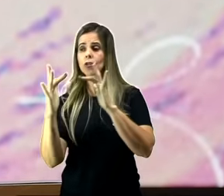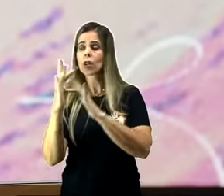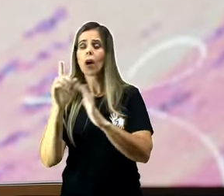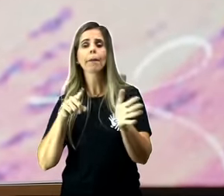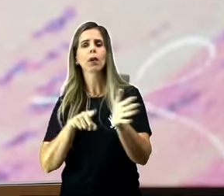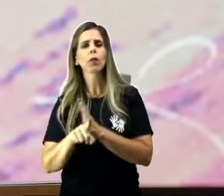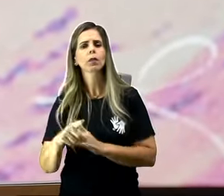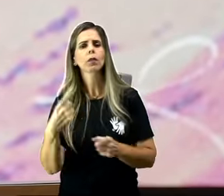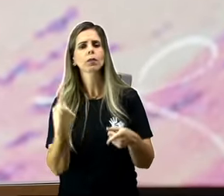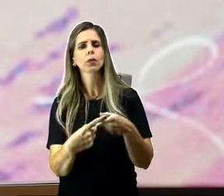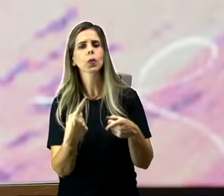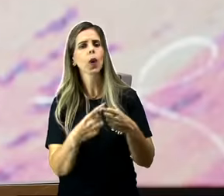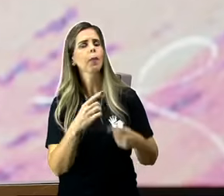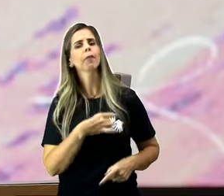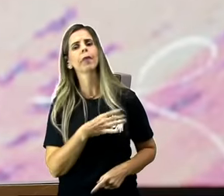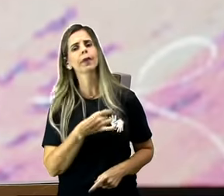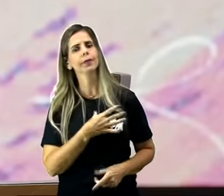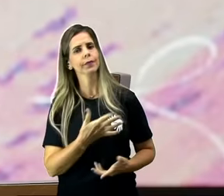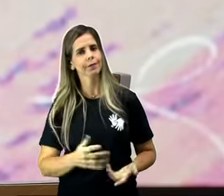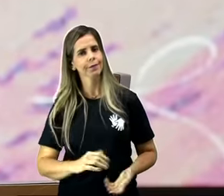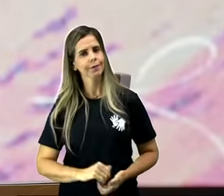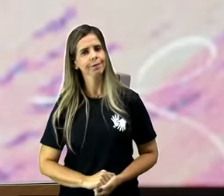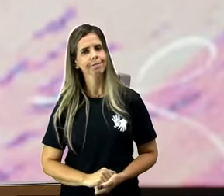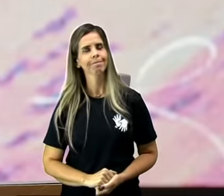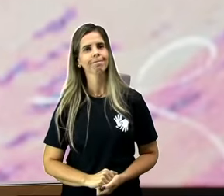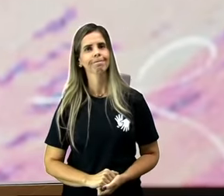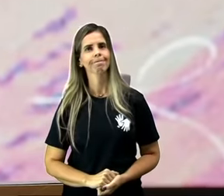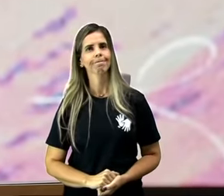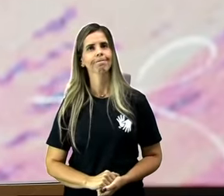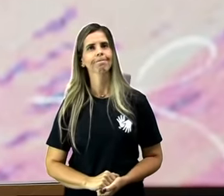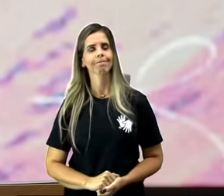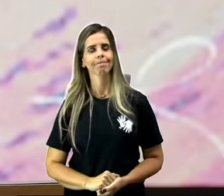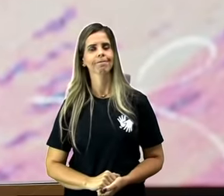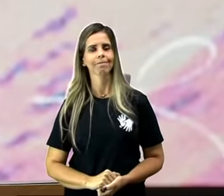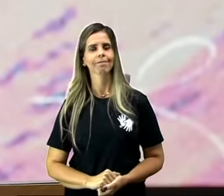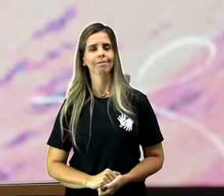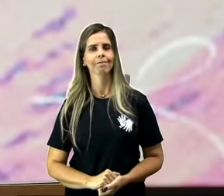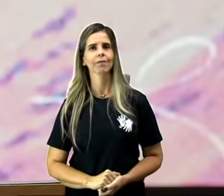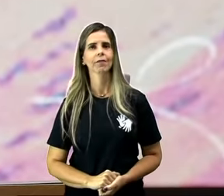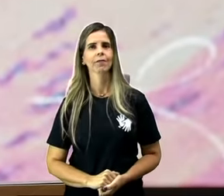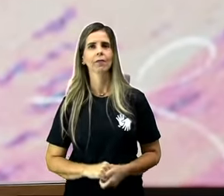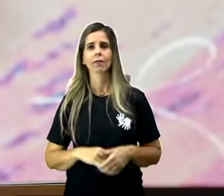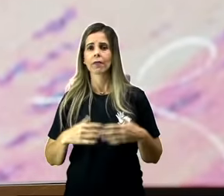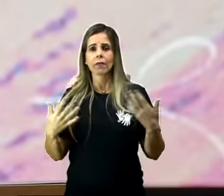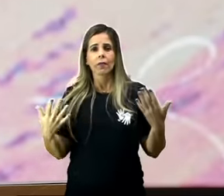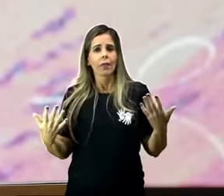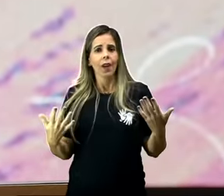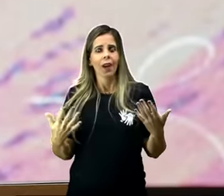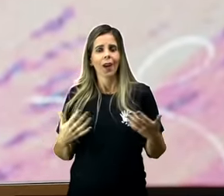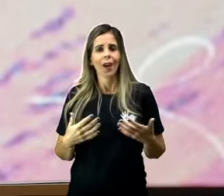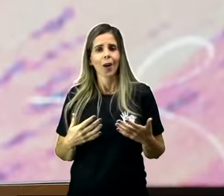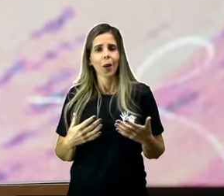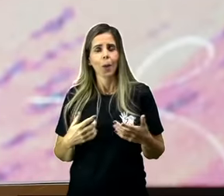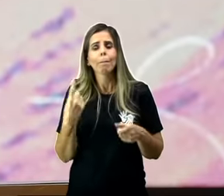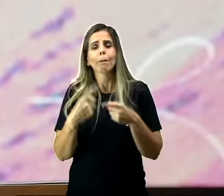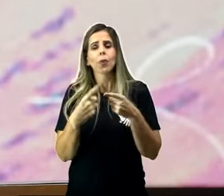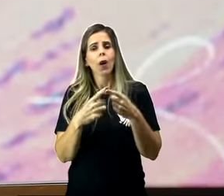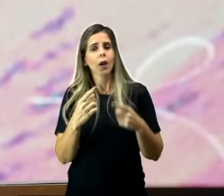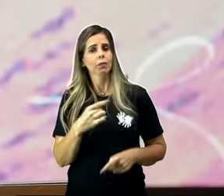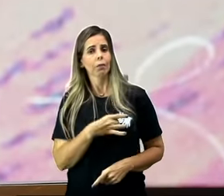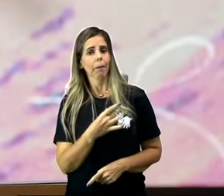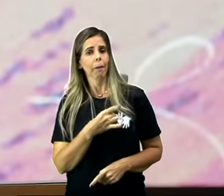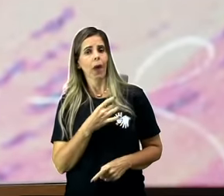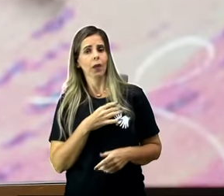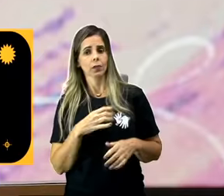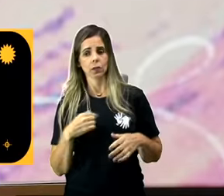sair rapidinho do ministério dele. Tem mais alguém que ia sair rápido? Eu ia, porque eu ia falar assim: imagina porque a gente está com medo. Nós